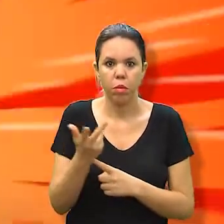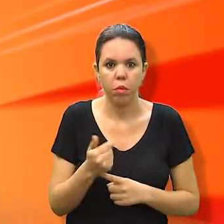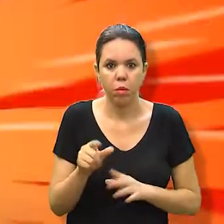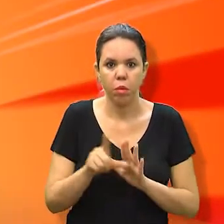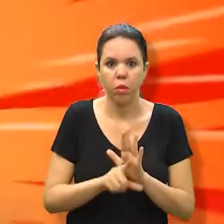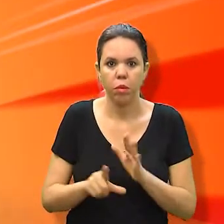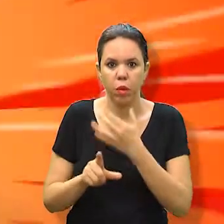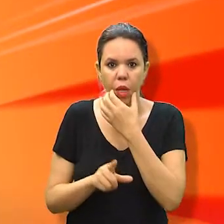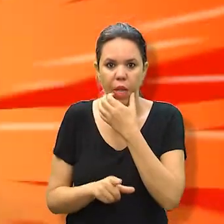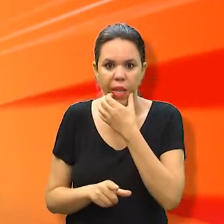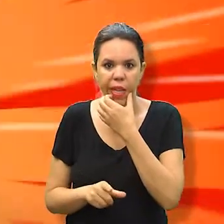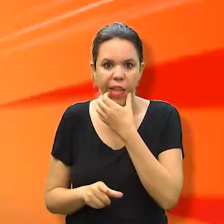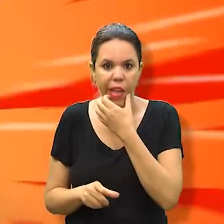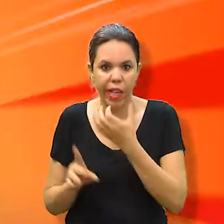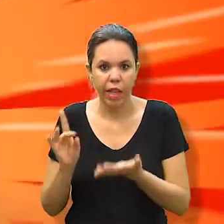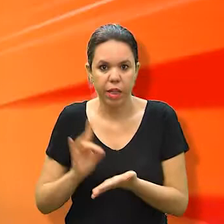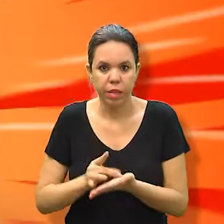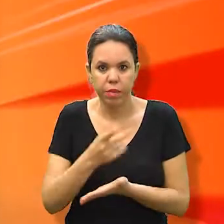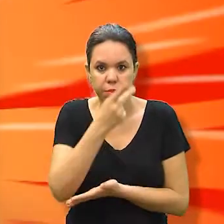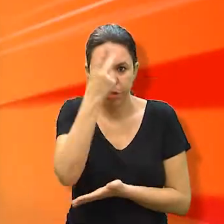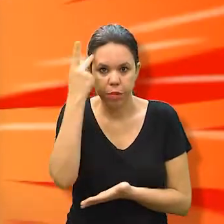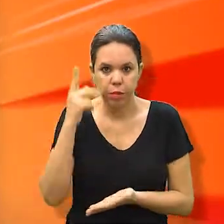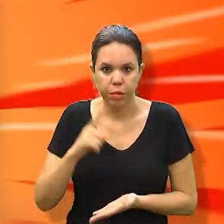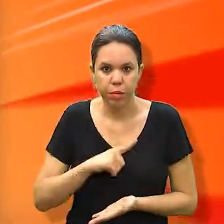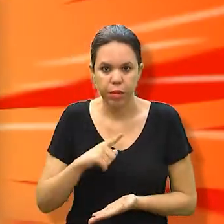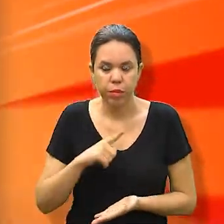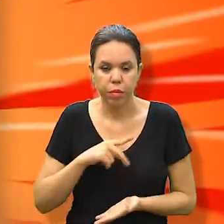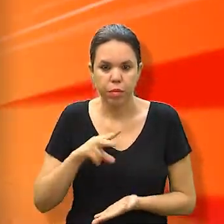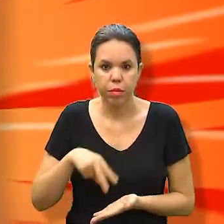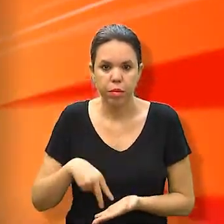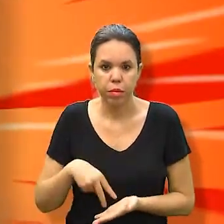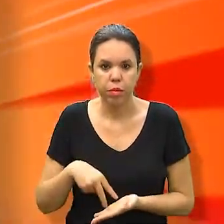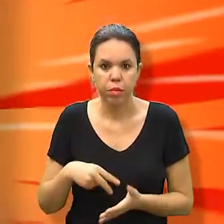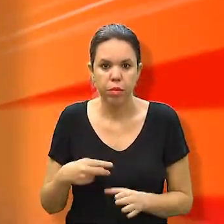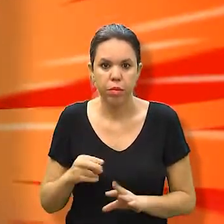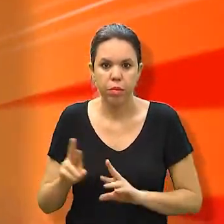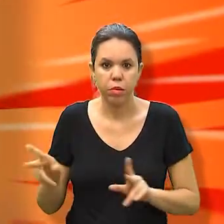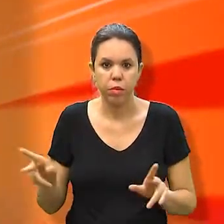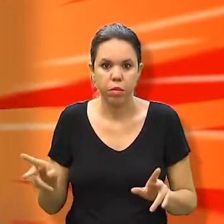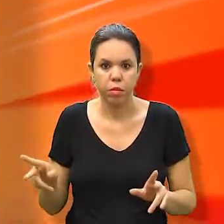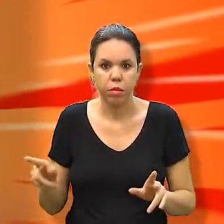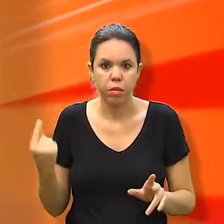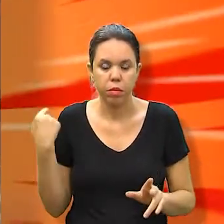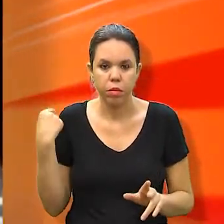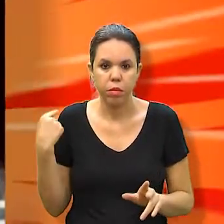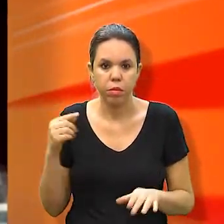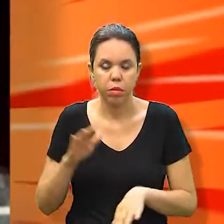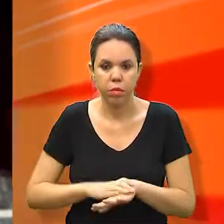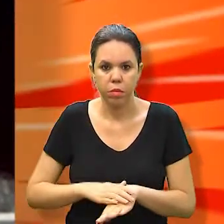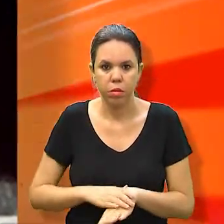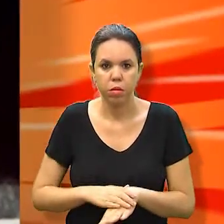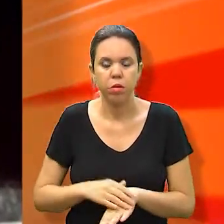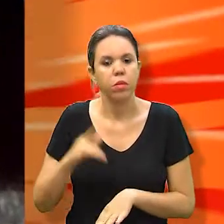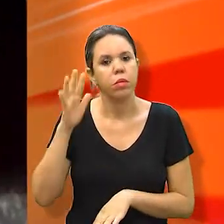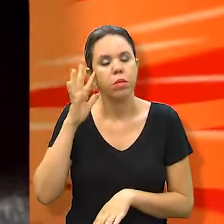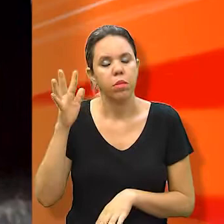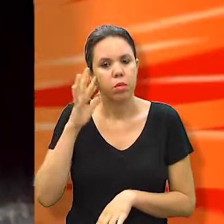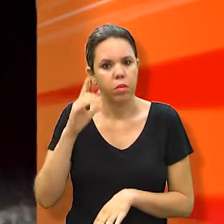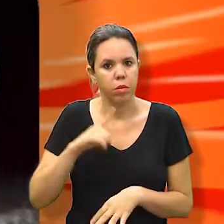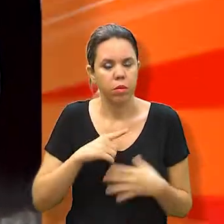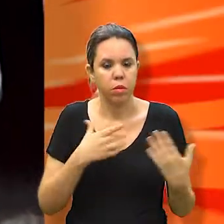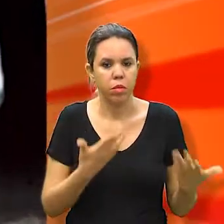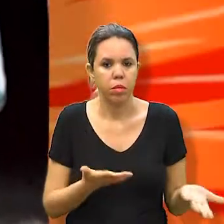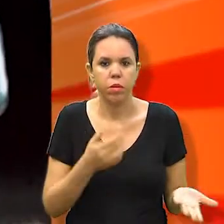de literatura oficial. A pessoa pode ter uma leitura completamente diferente daquilo que o autor imaginou que ela